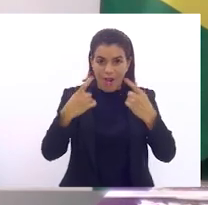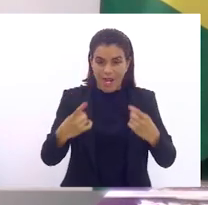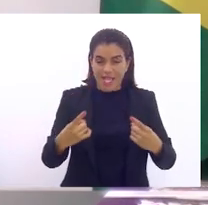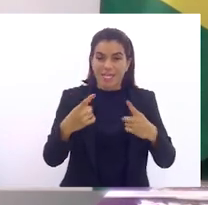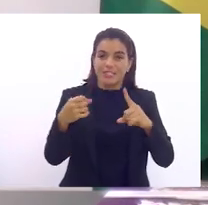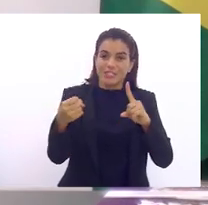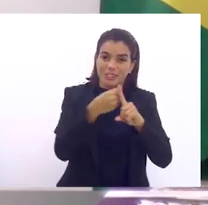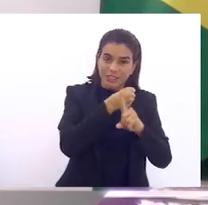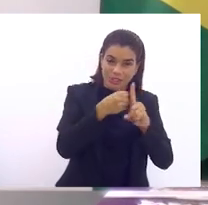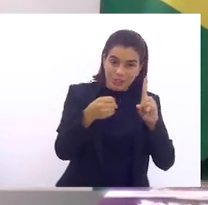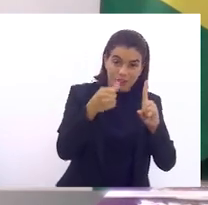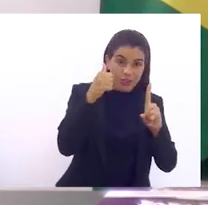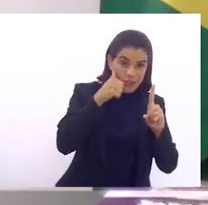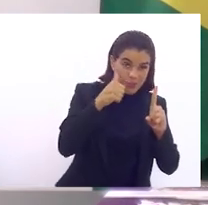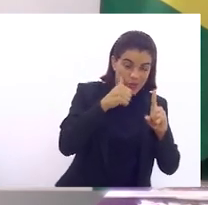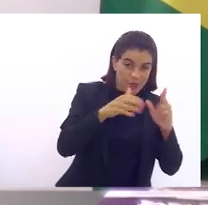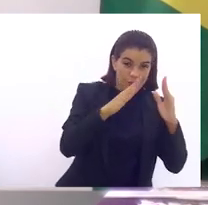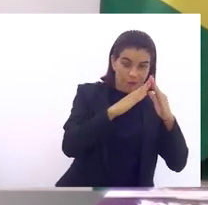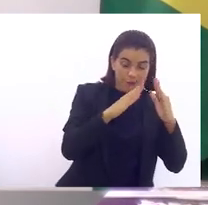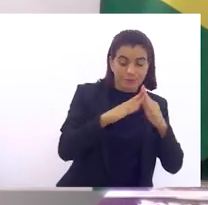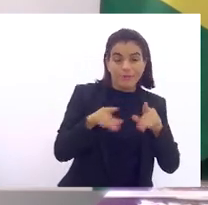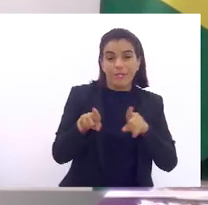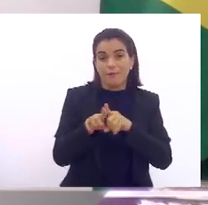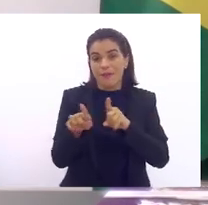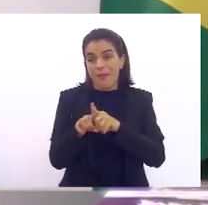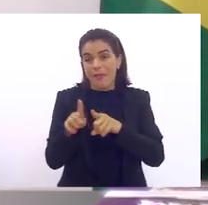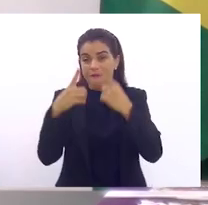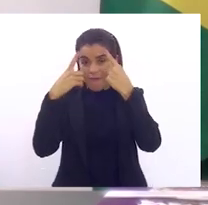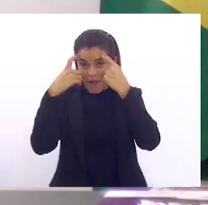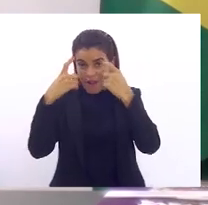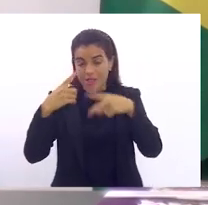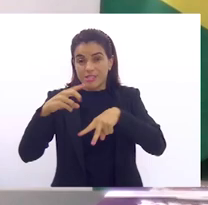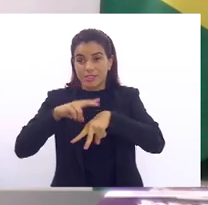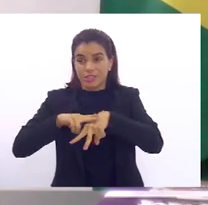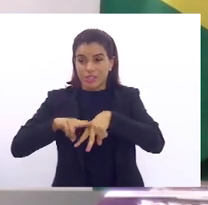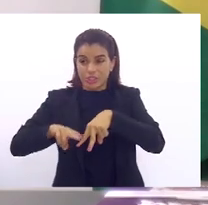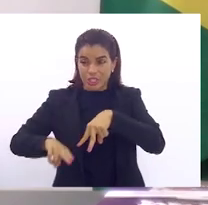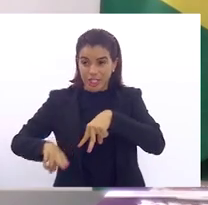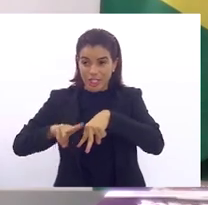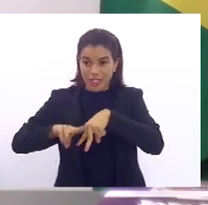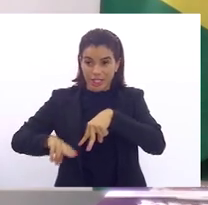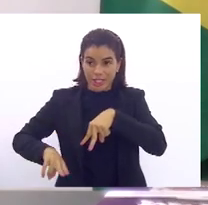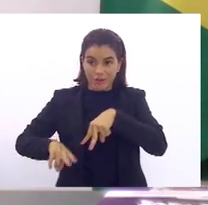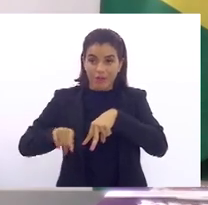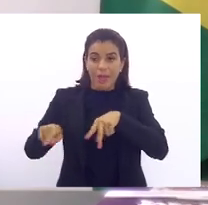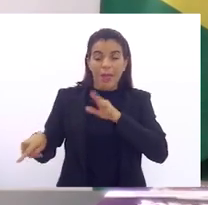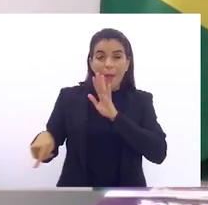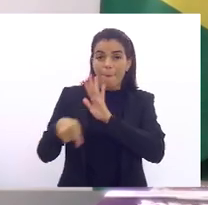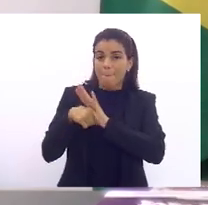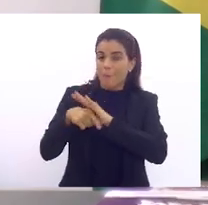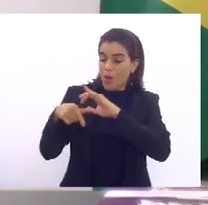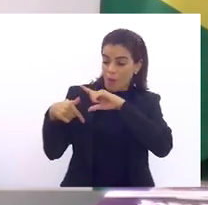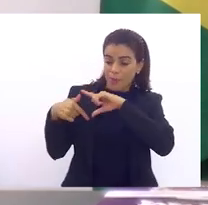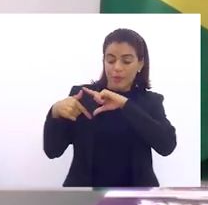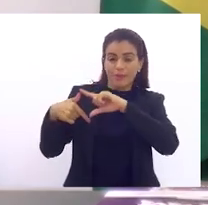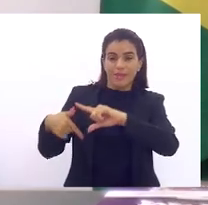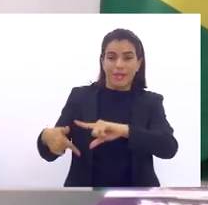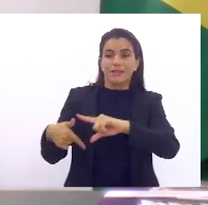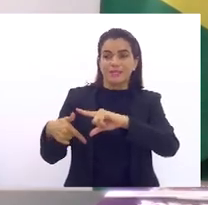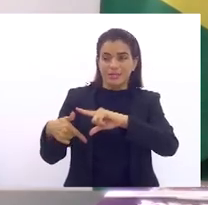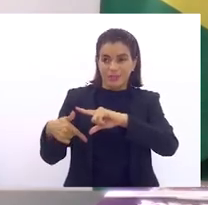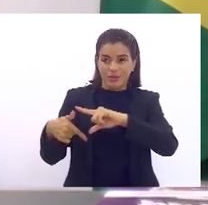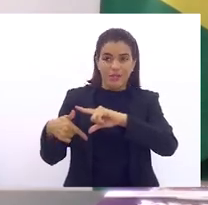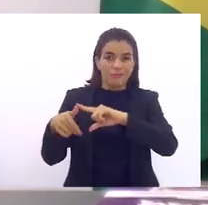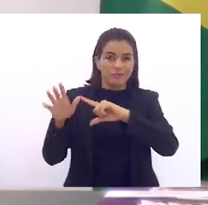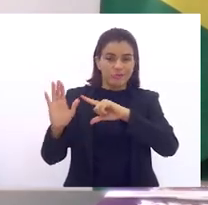violência doméstica familiar contra mulher que é ainda mais complexa eh é algo estrutural é algo enraizado e e e em